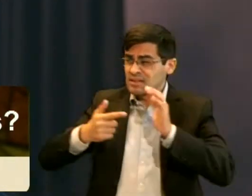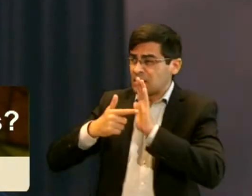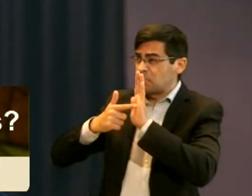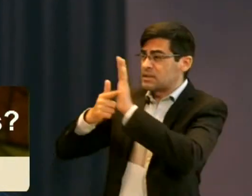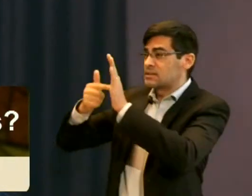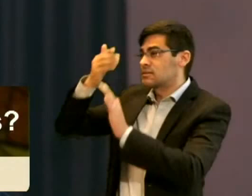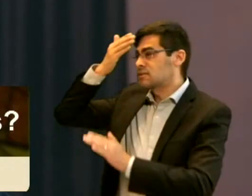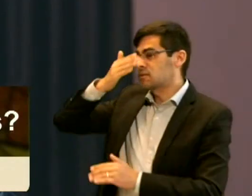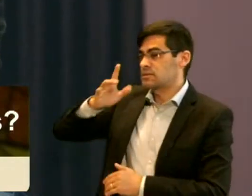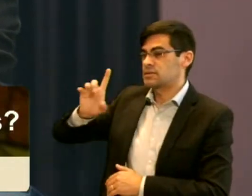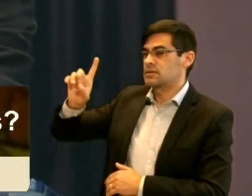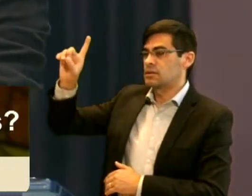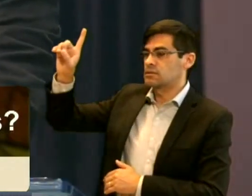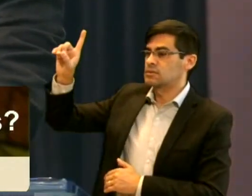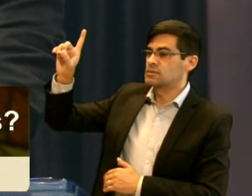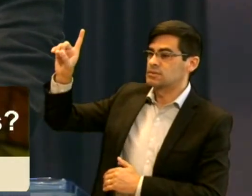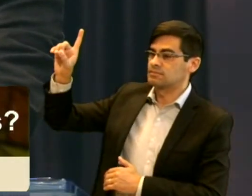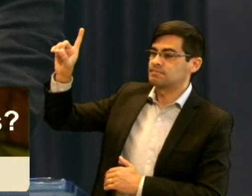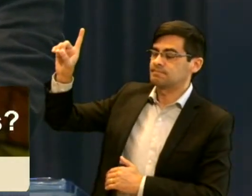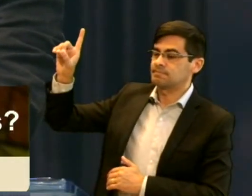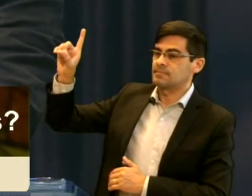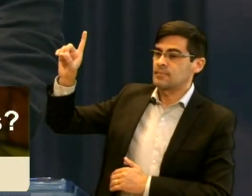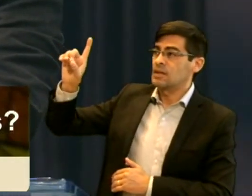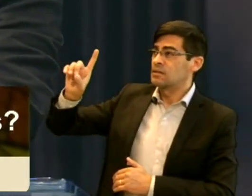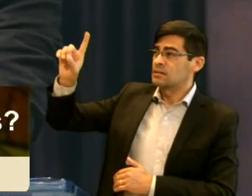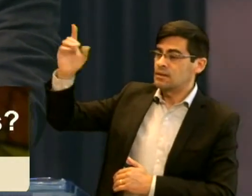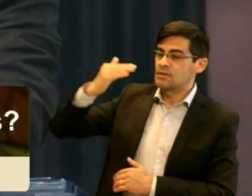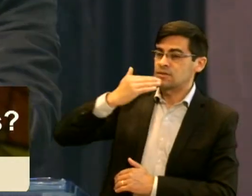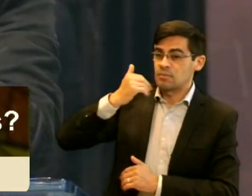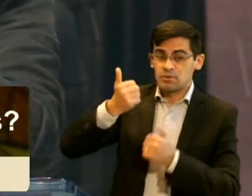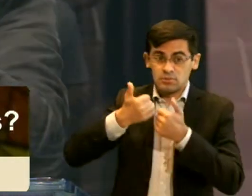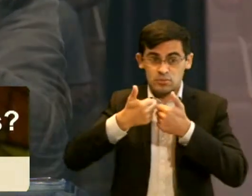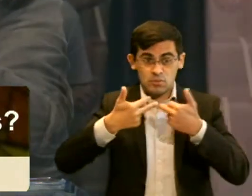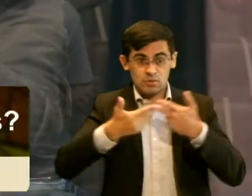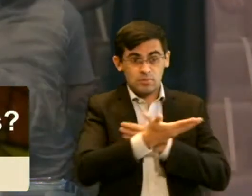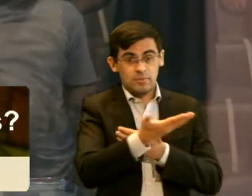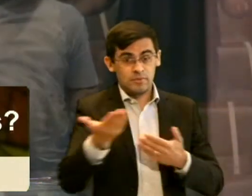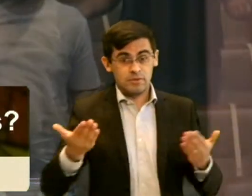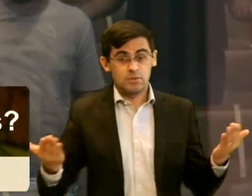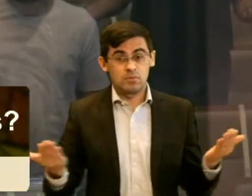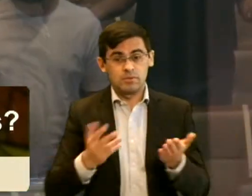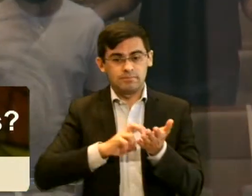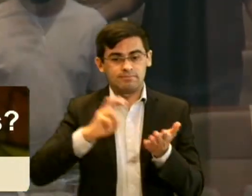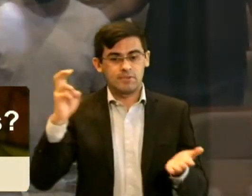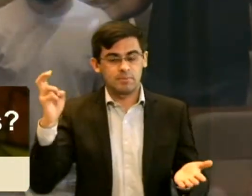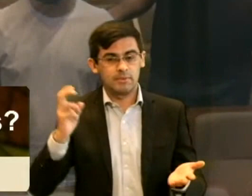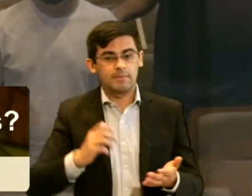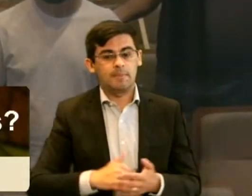entrega. Dá nome. Deus está pedindo algo para você hoje aqui.